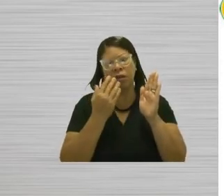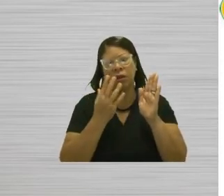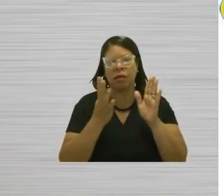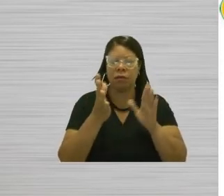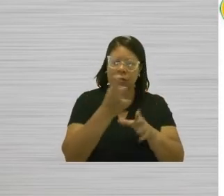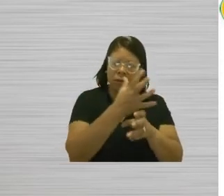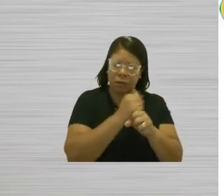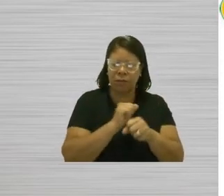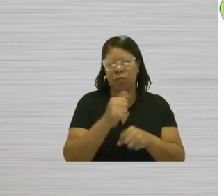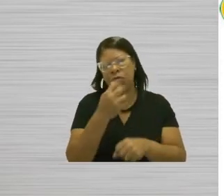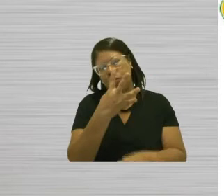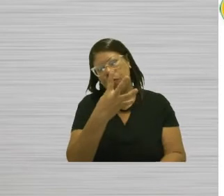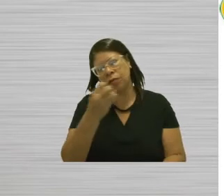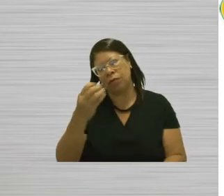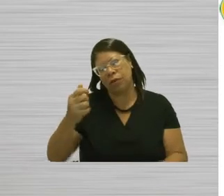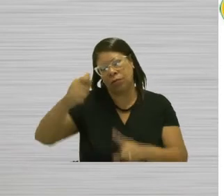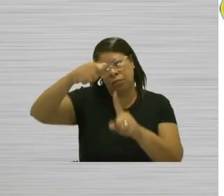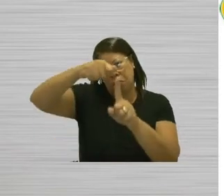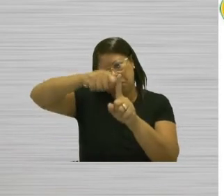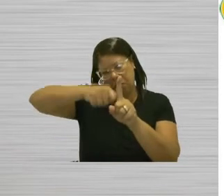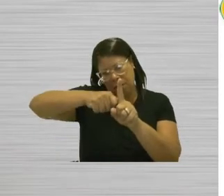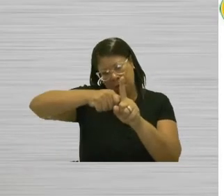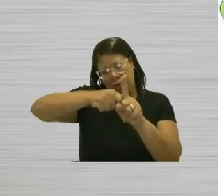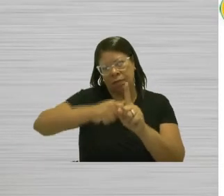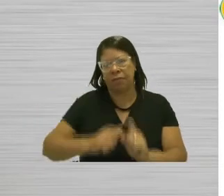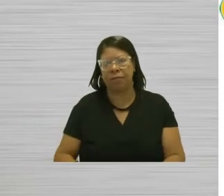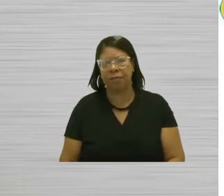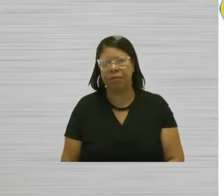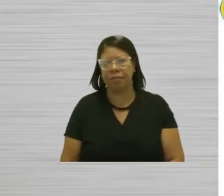né, por mês.